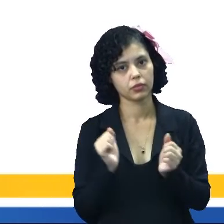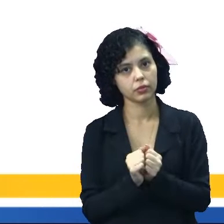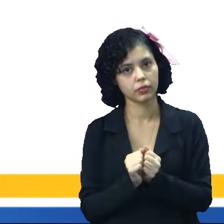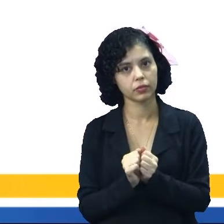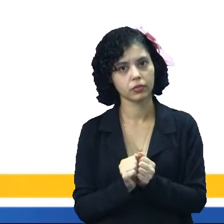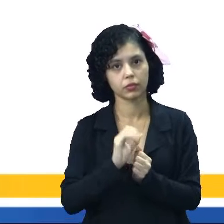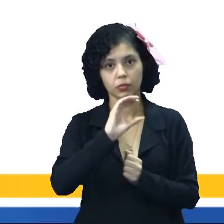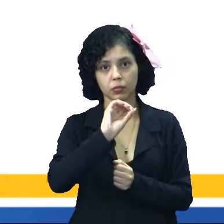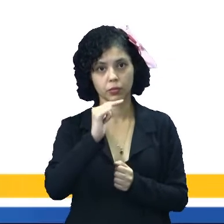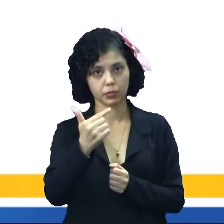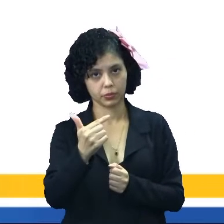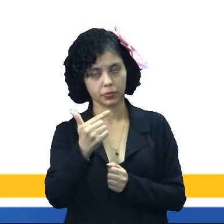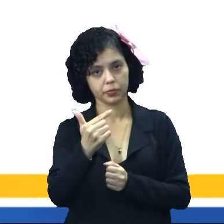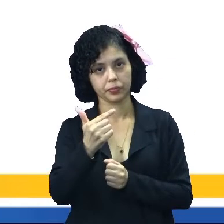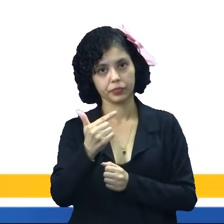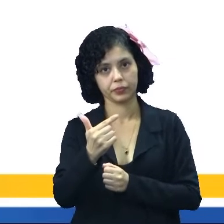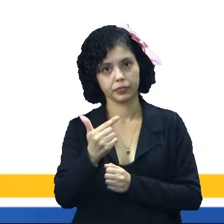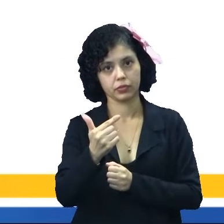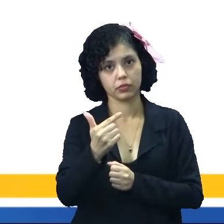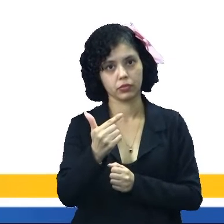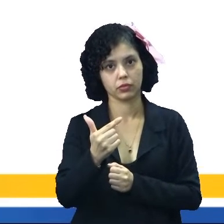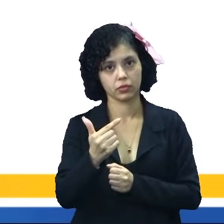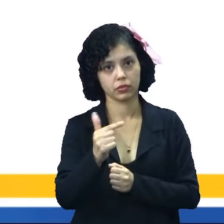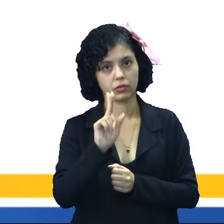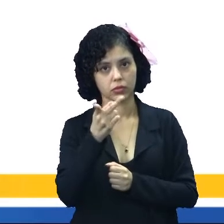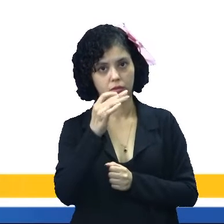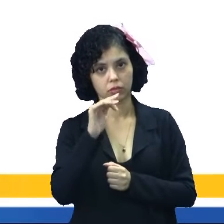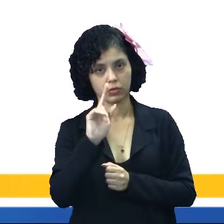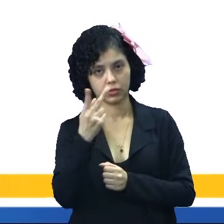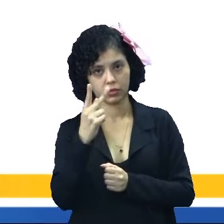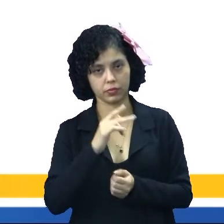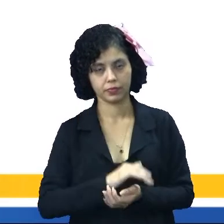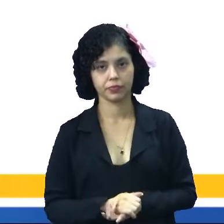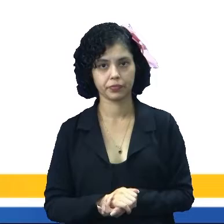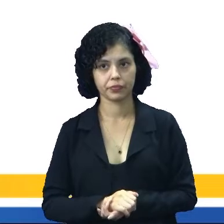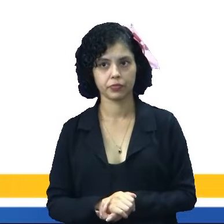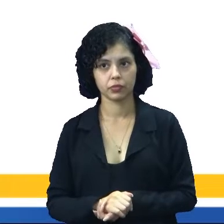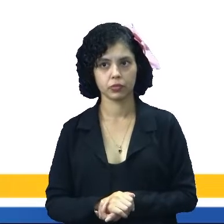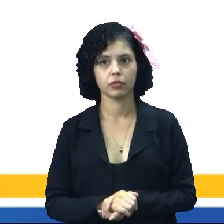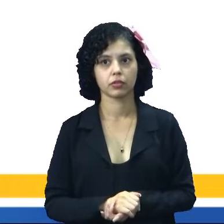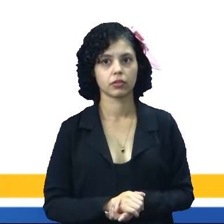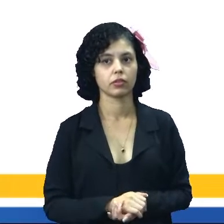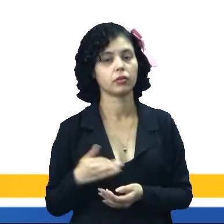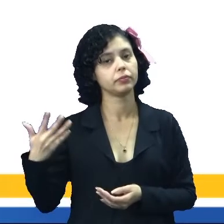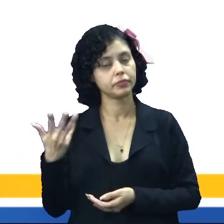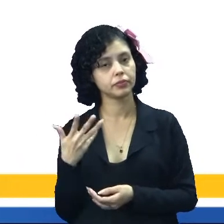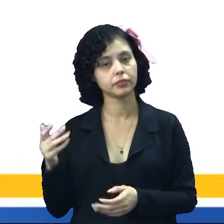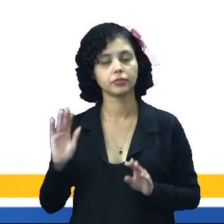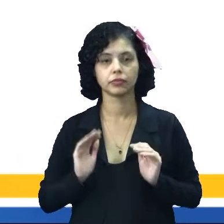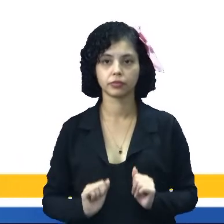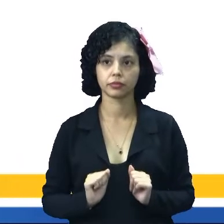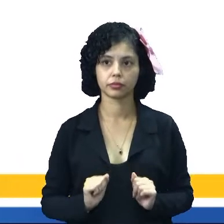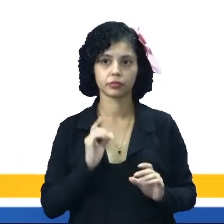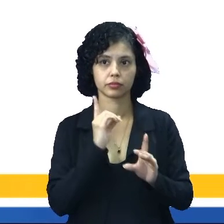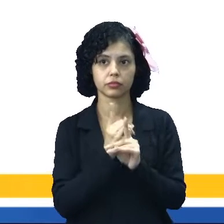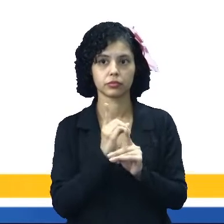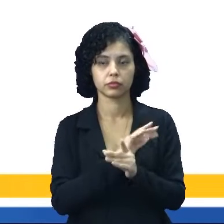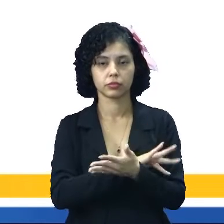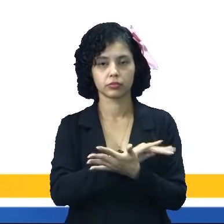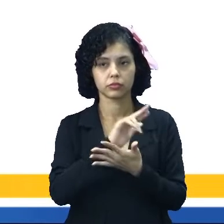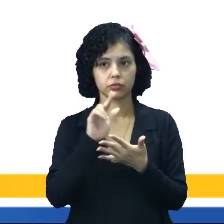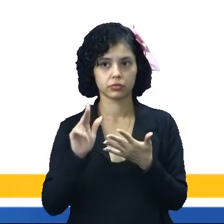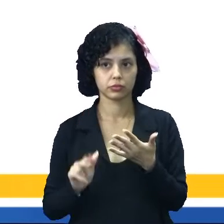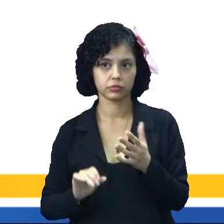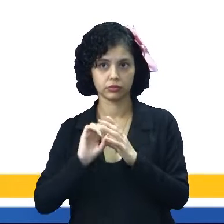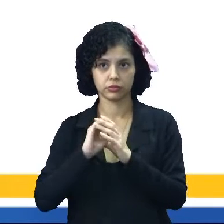de oxigênio com um hidrogênio, tá? E as bases a gente pode encontrar alguns tipos